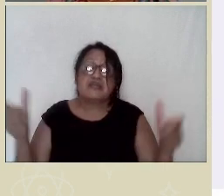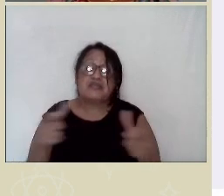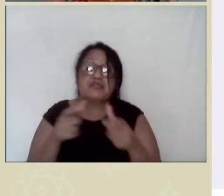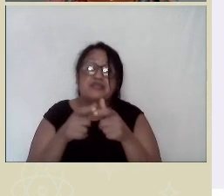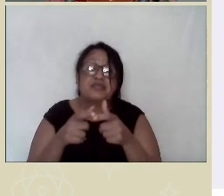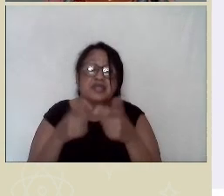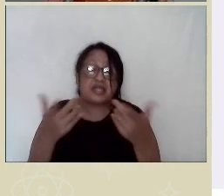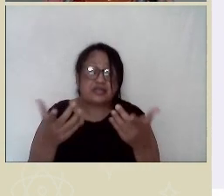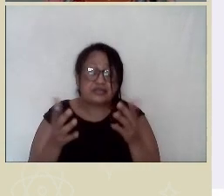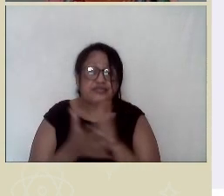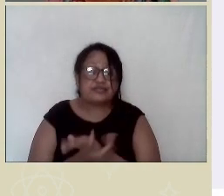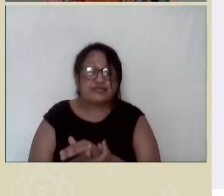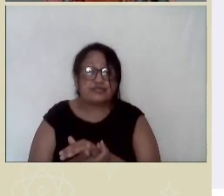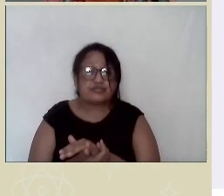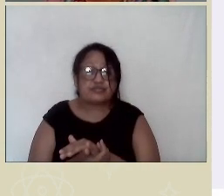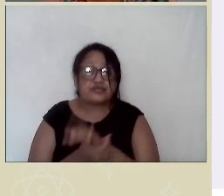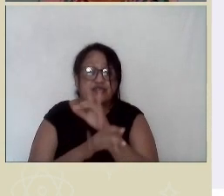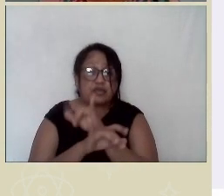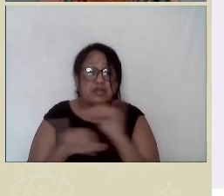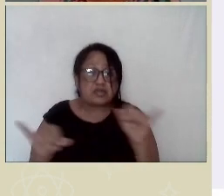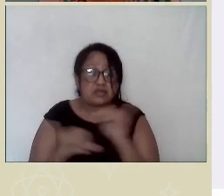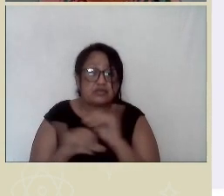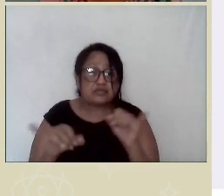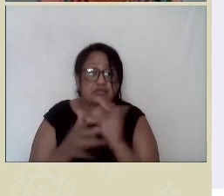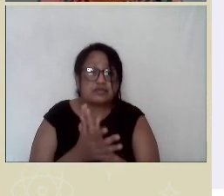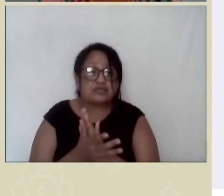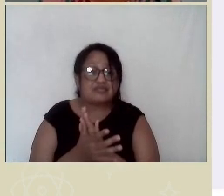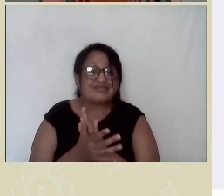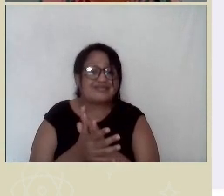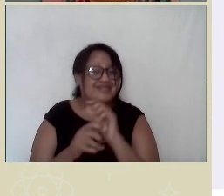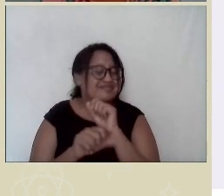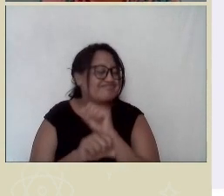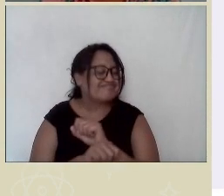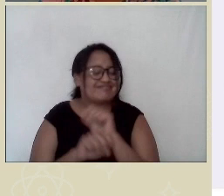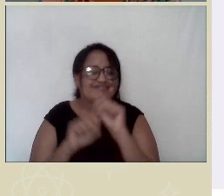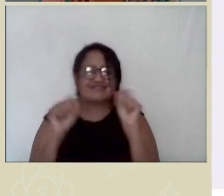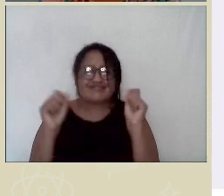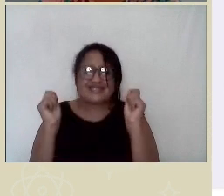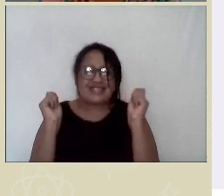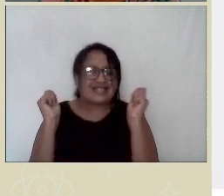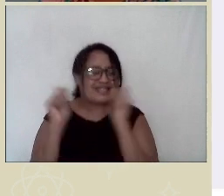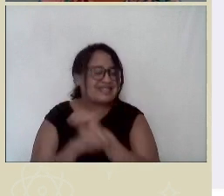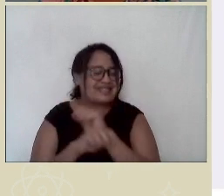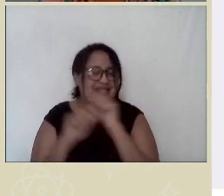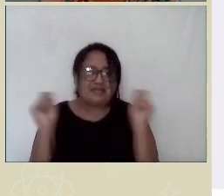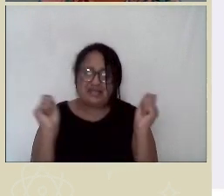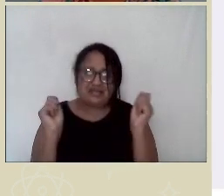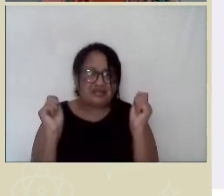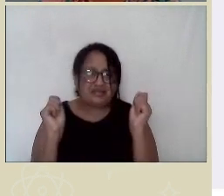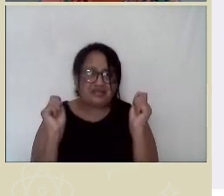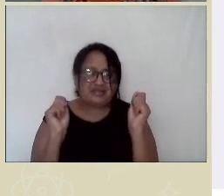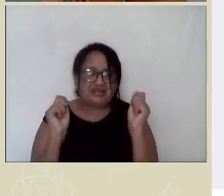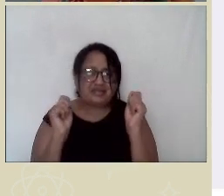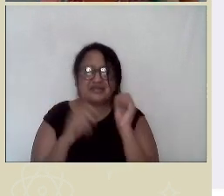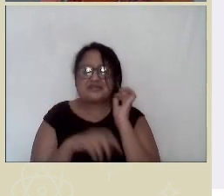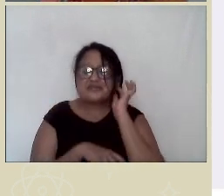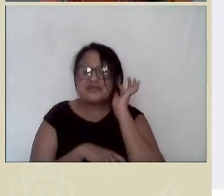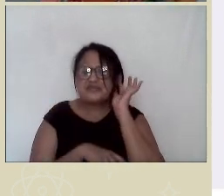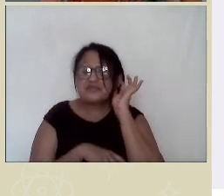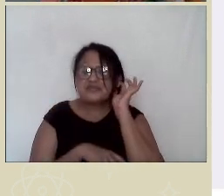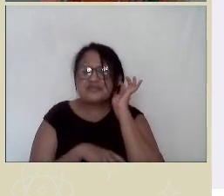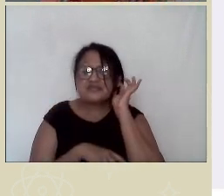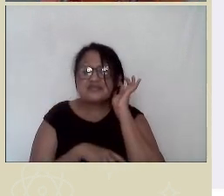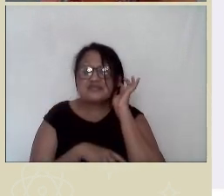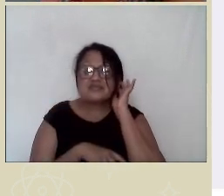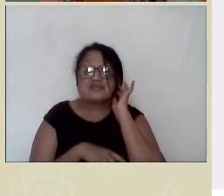atores a incapacidade das grandes empresas tecnológicas em um relatório de seguimento em um